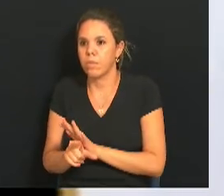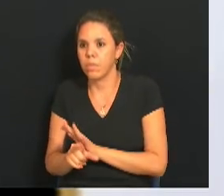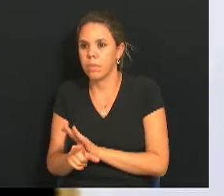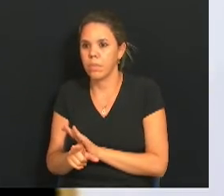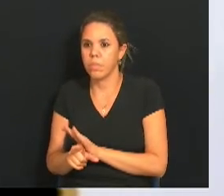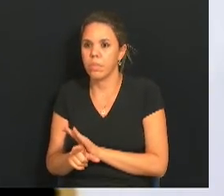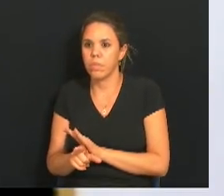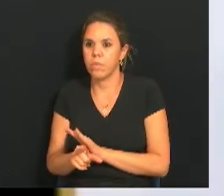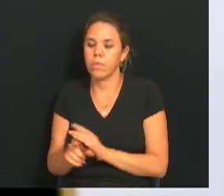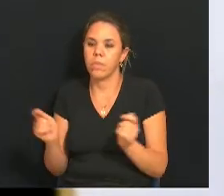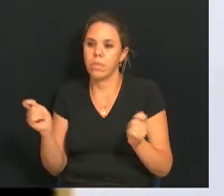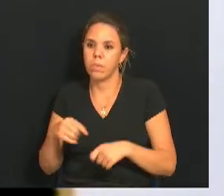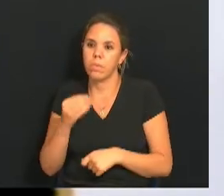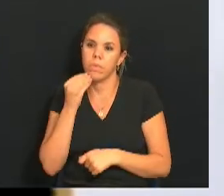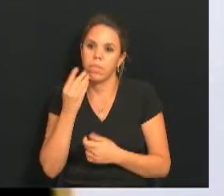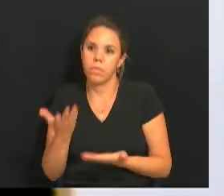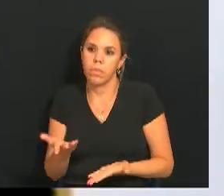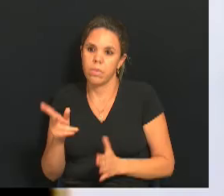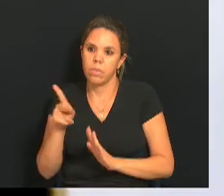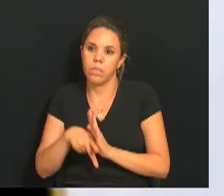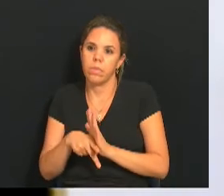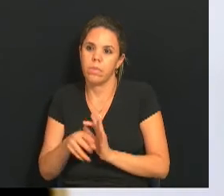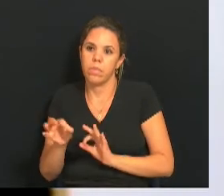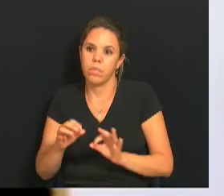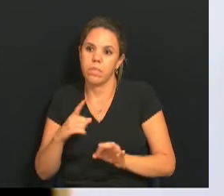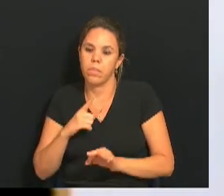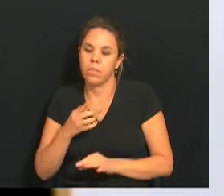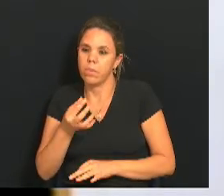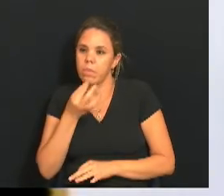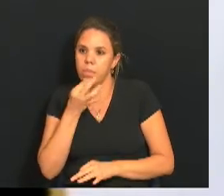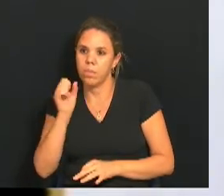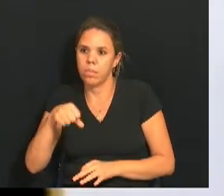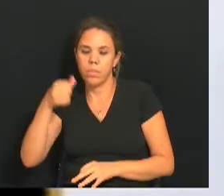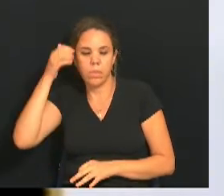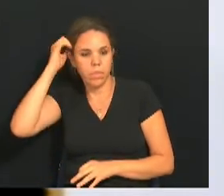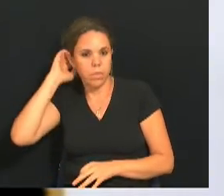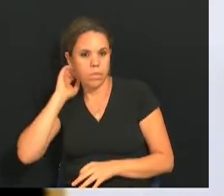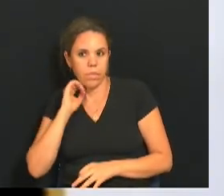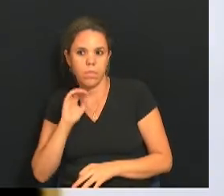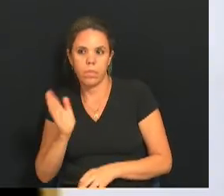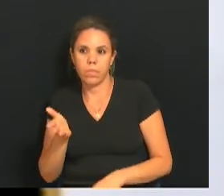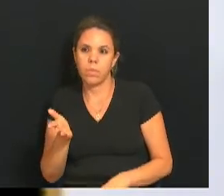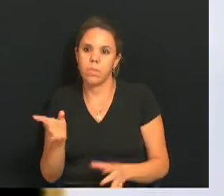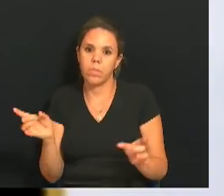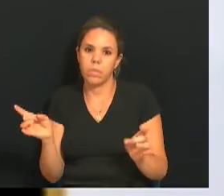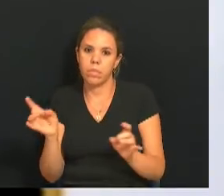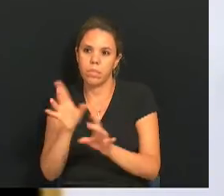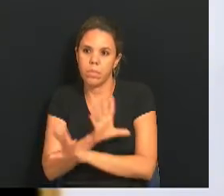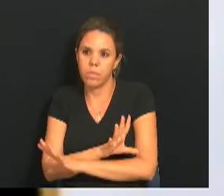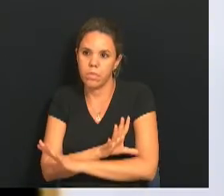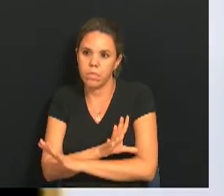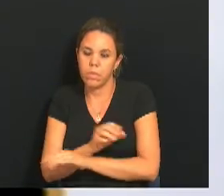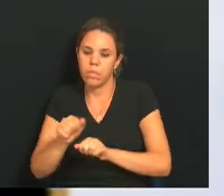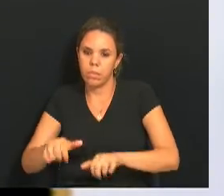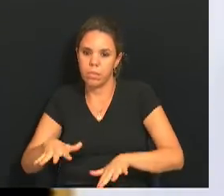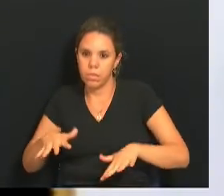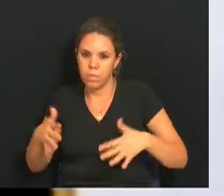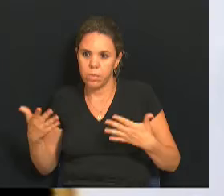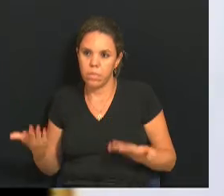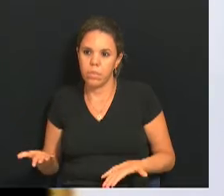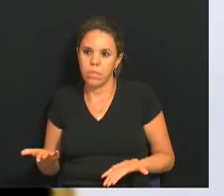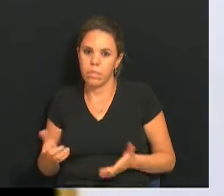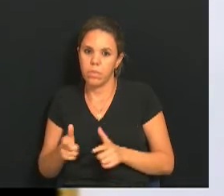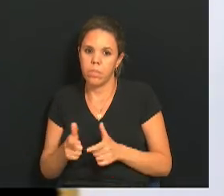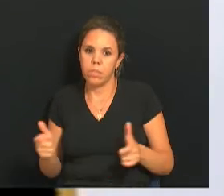a possibilidade do projeto ter um parecer favorável e já ficar pronto para o plenário é muito